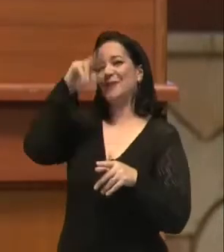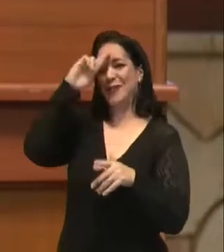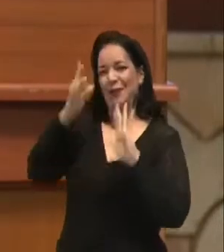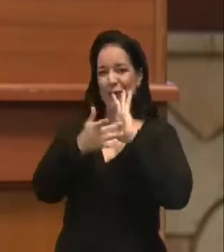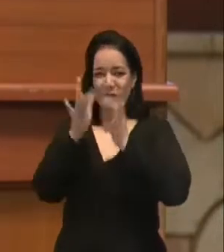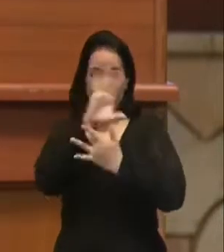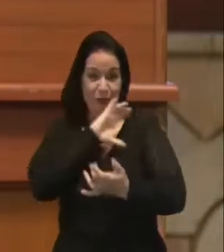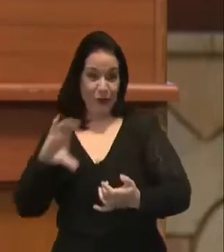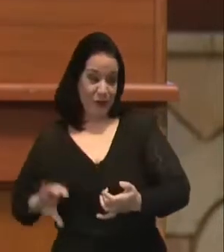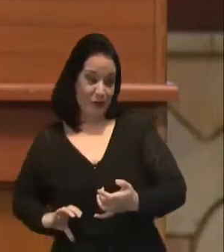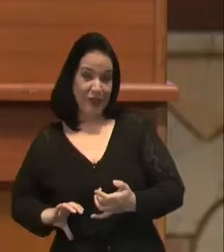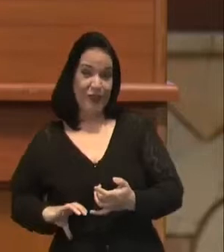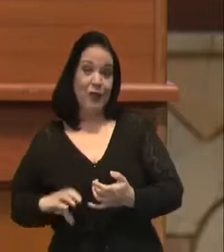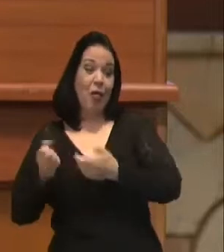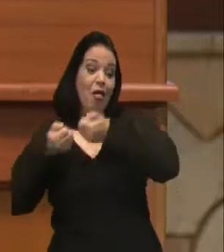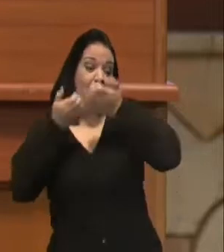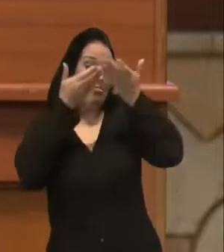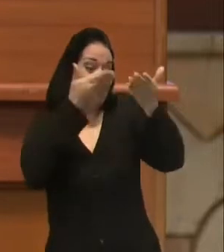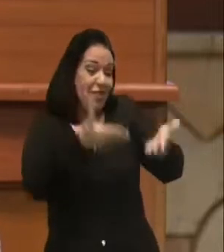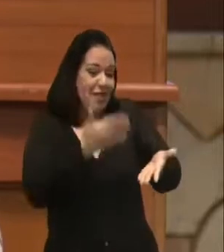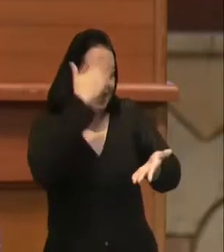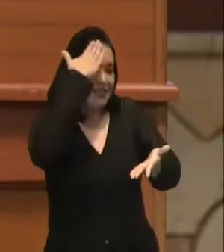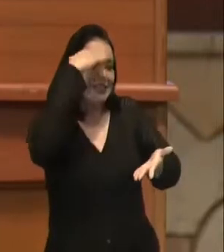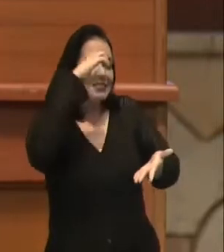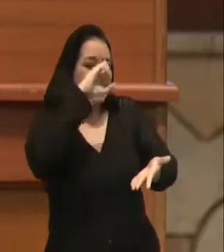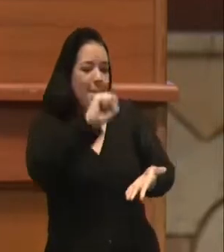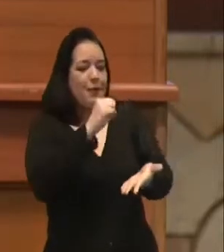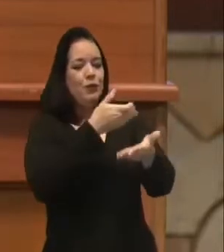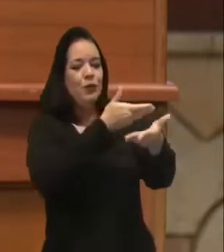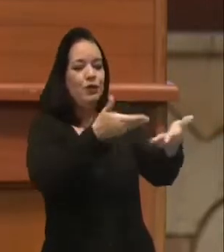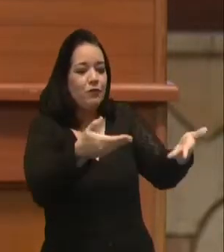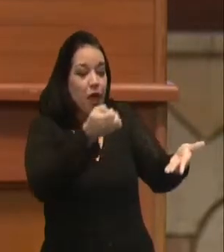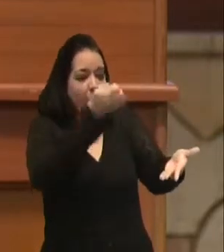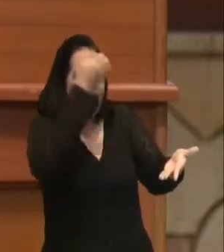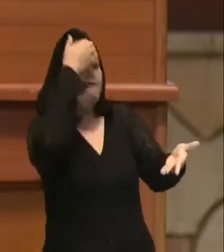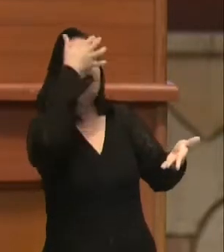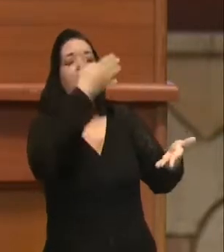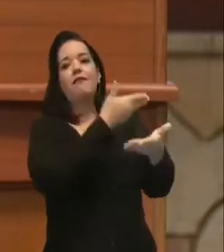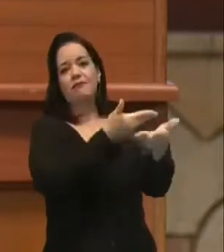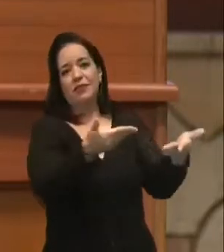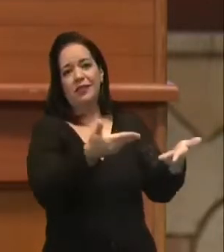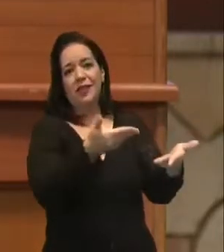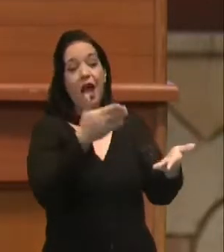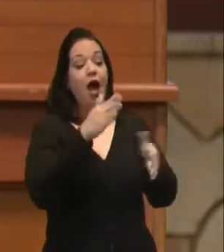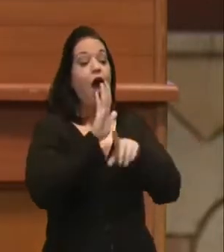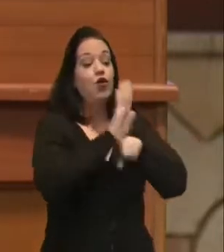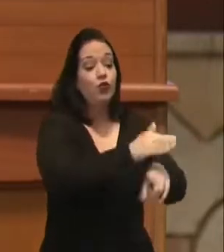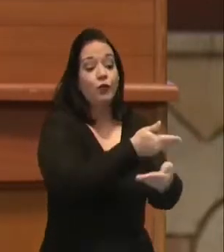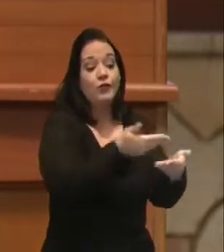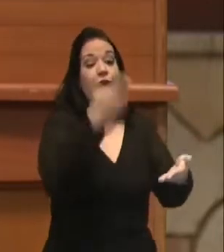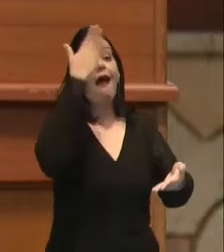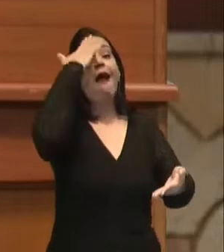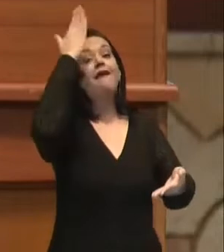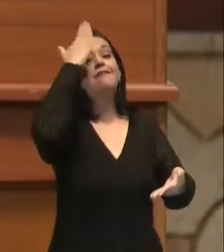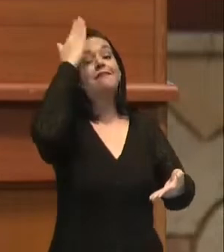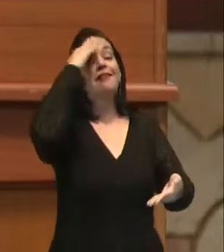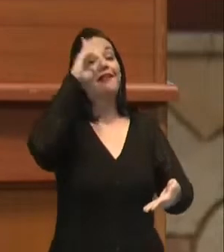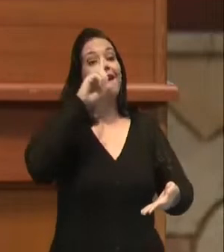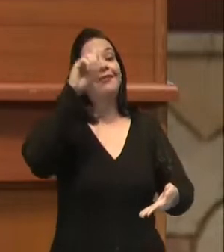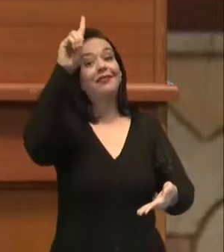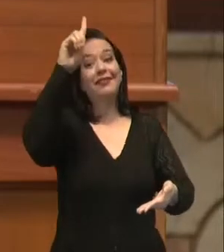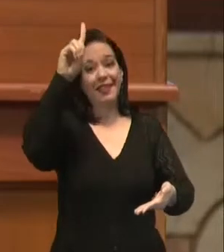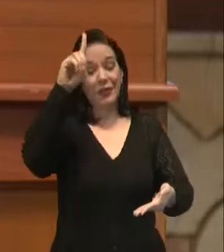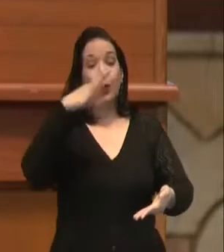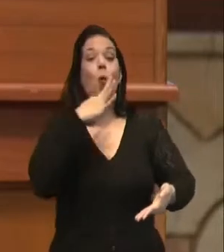sabedoria e de revelação no pleno conhecimento dEle. Uma vez reveladas, uma